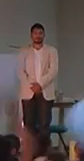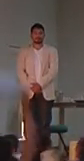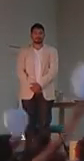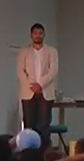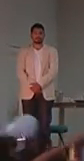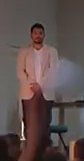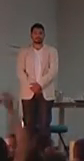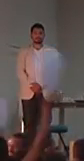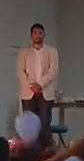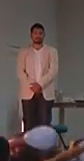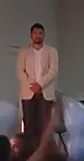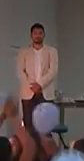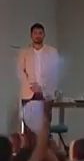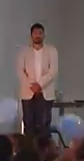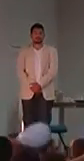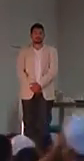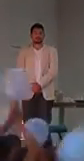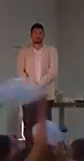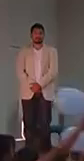bem, nós